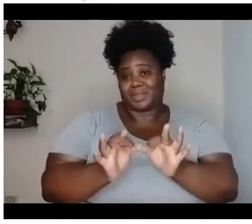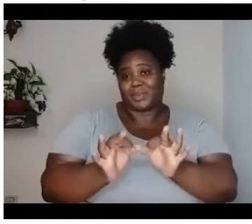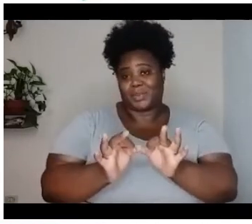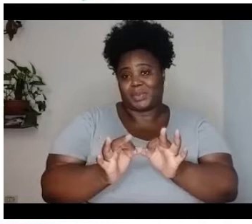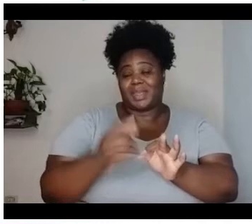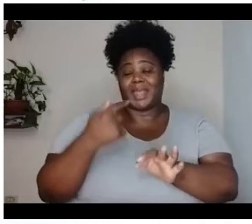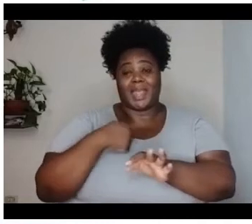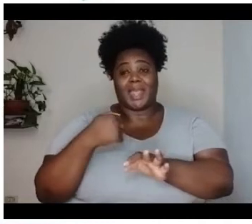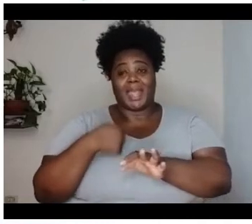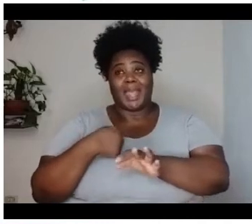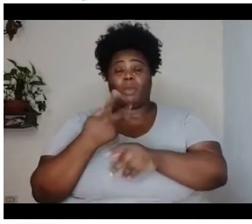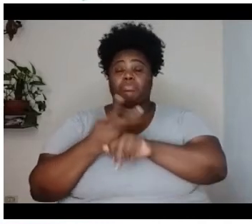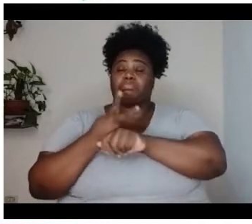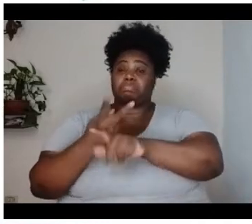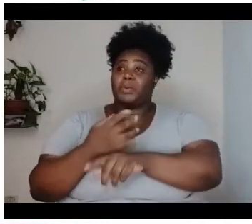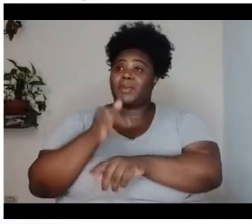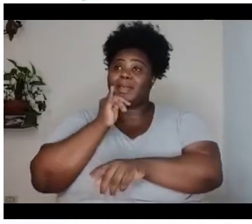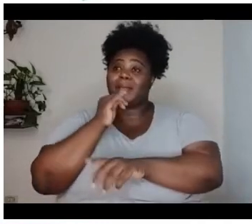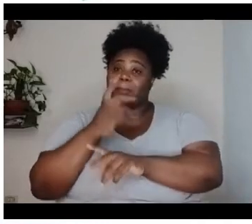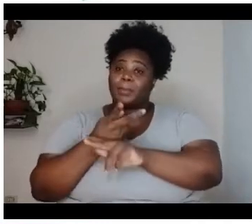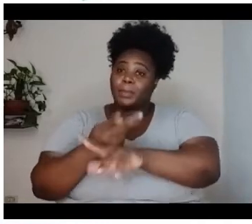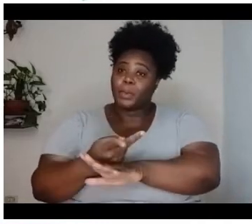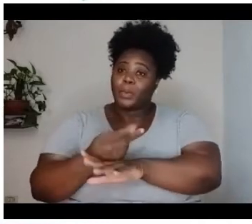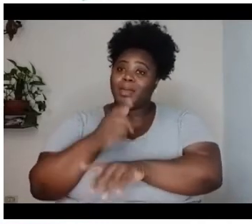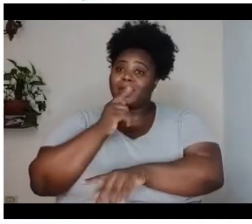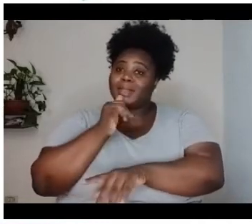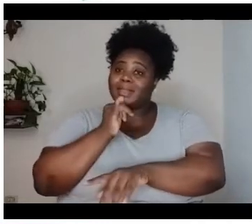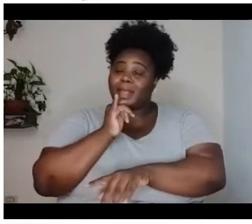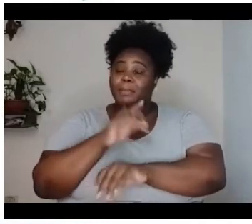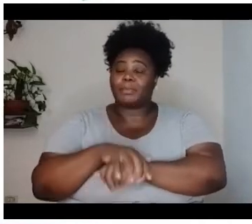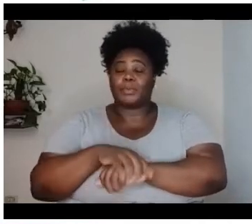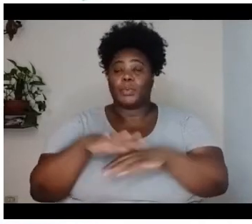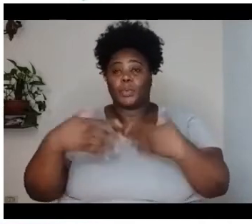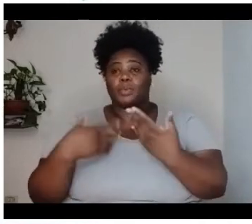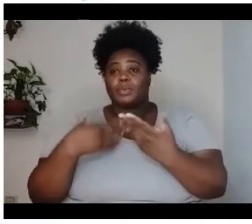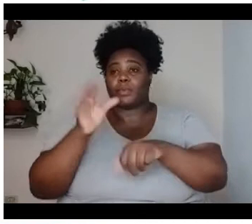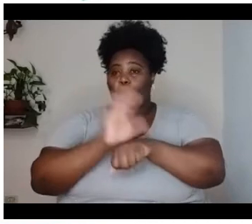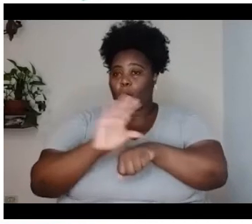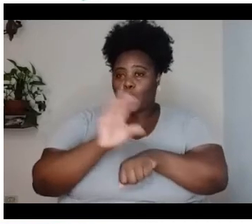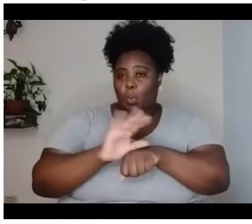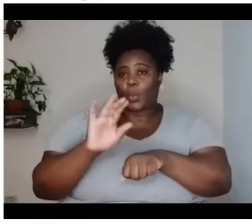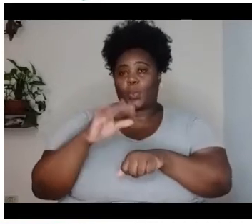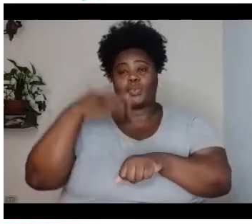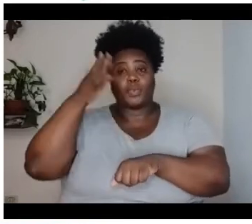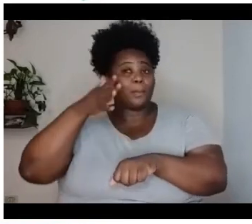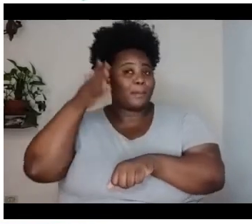eu procuro, por exemplo, quando eu vou dar algum curso, alguma palestra,